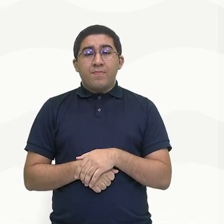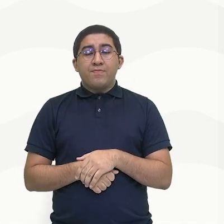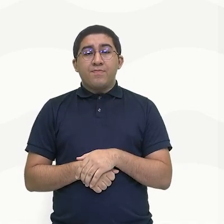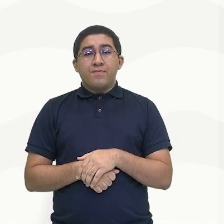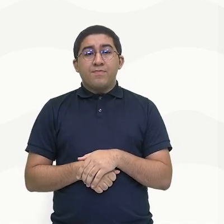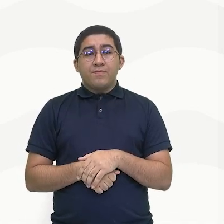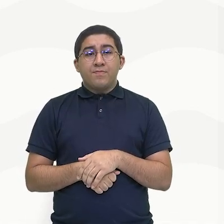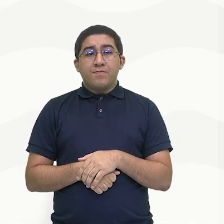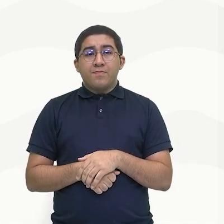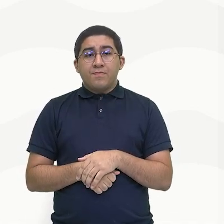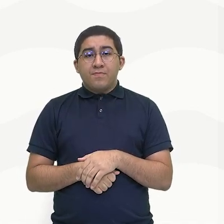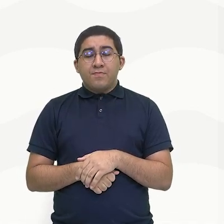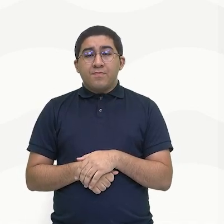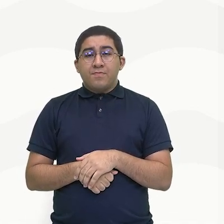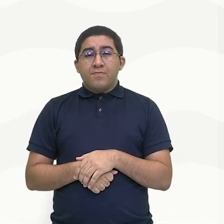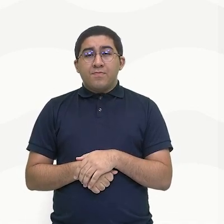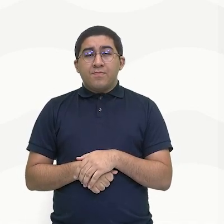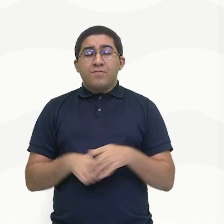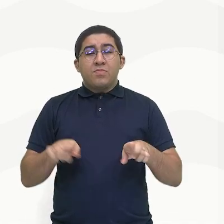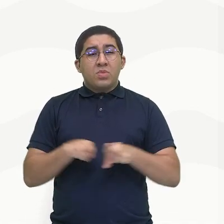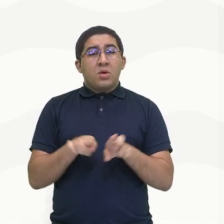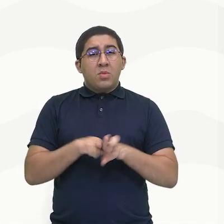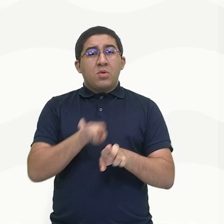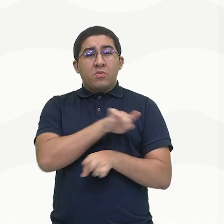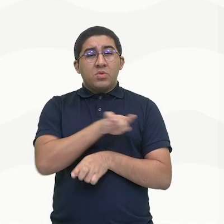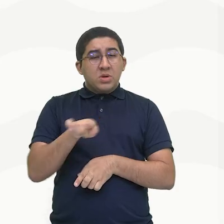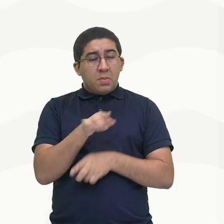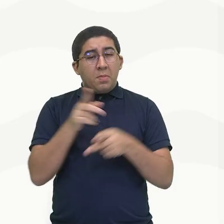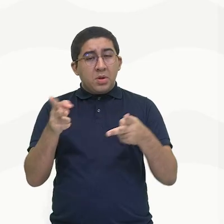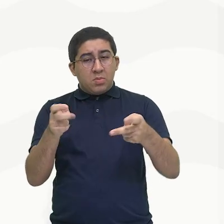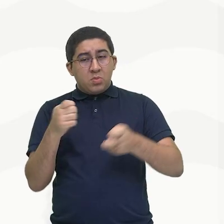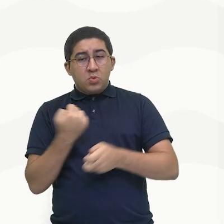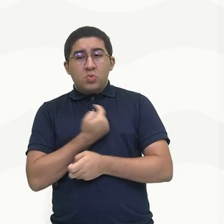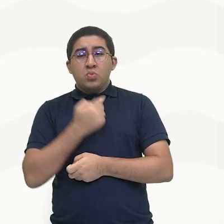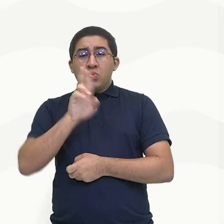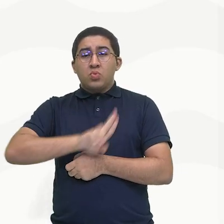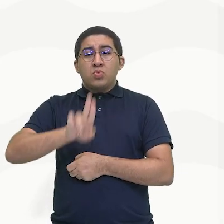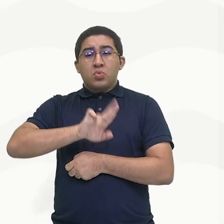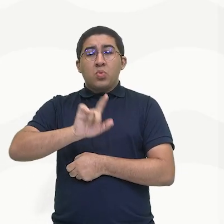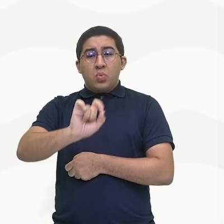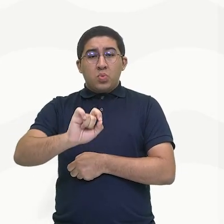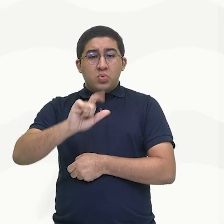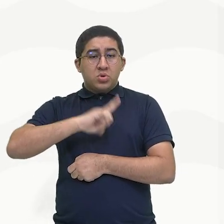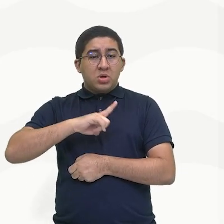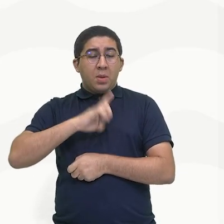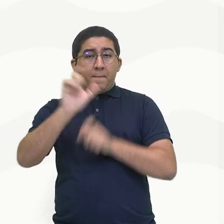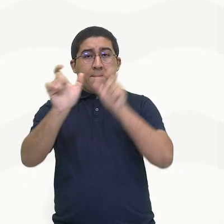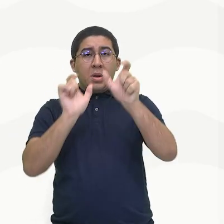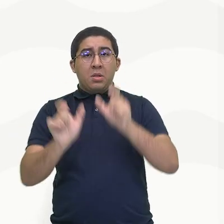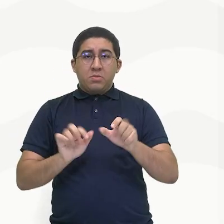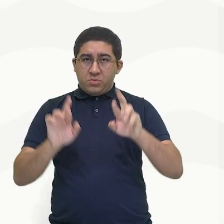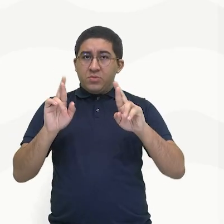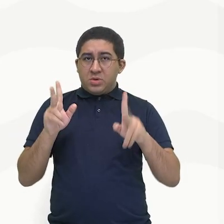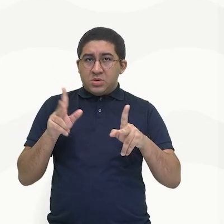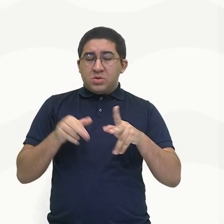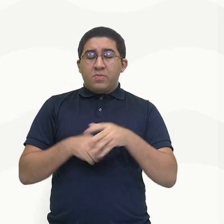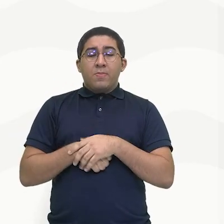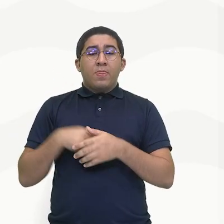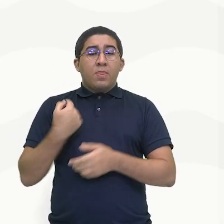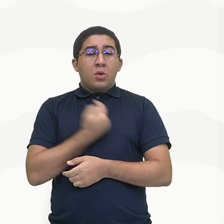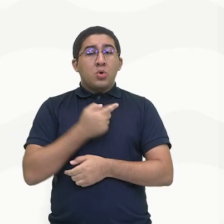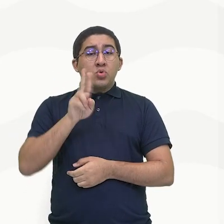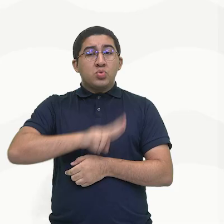situação. E vocês perceberam que nós estamos usando também as nomenclaturas diferentes. Nós